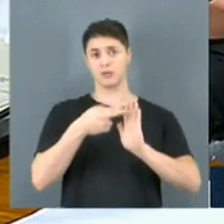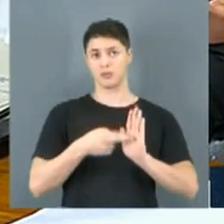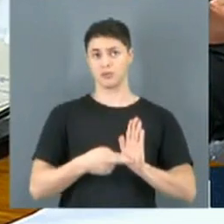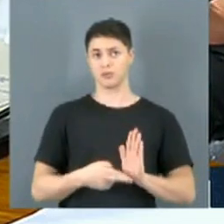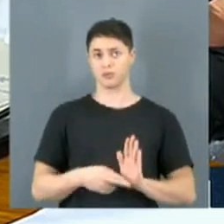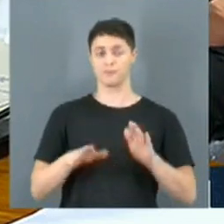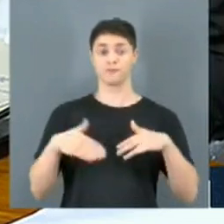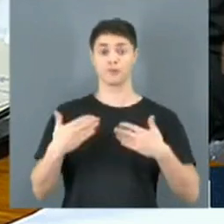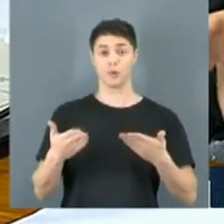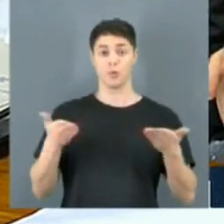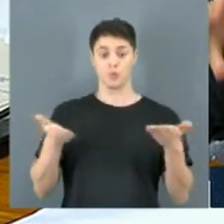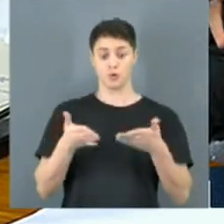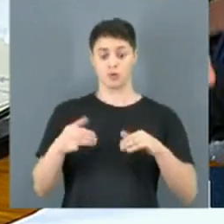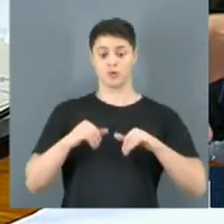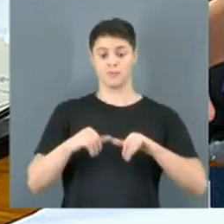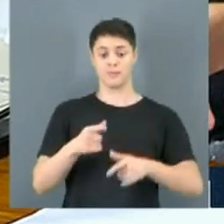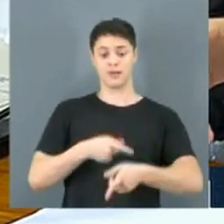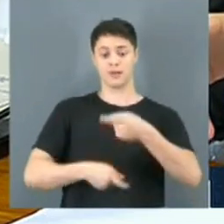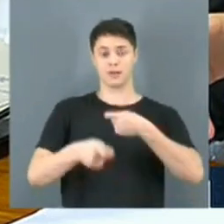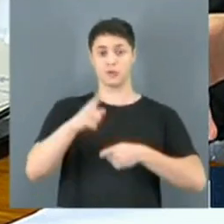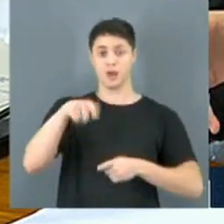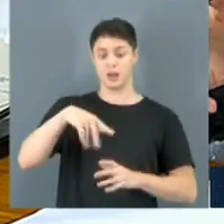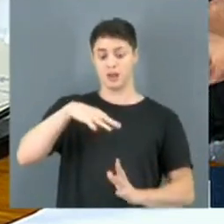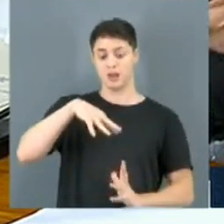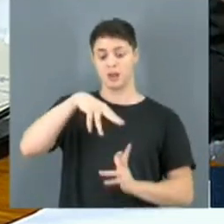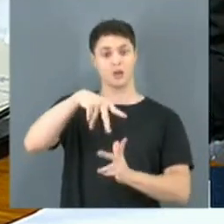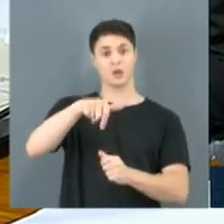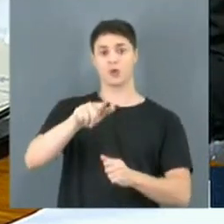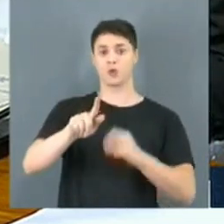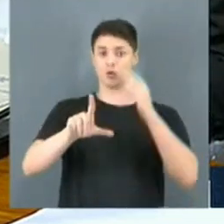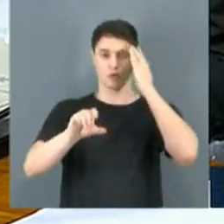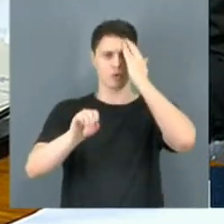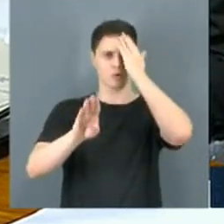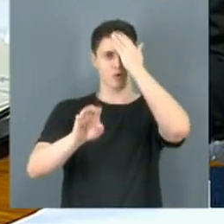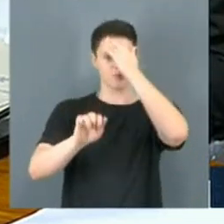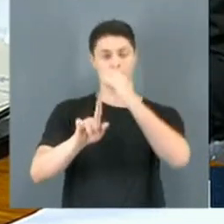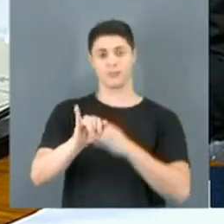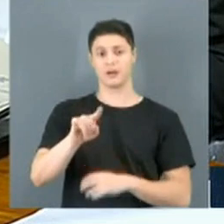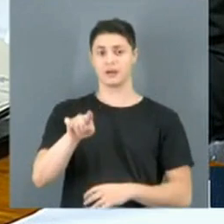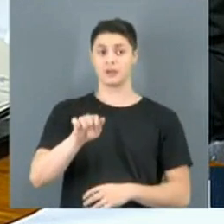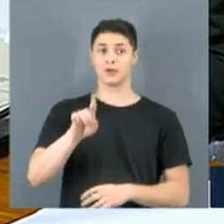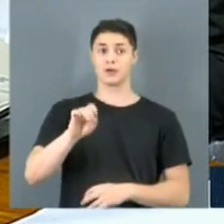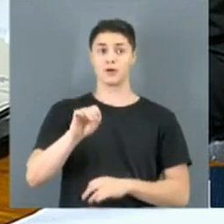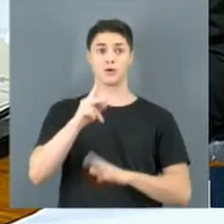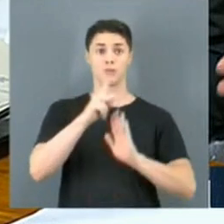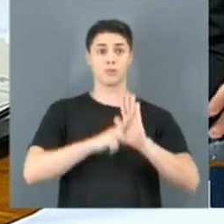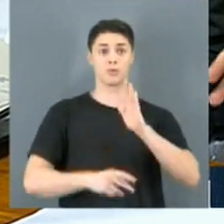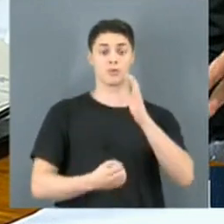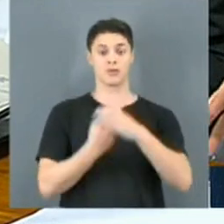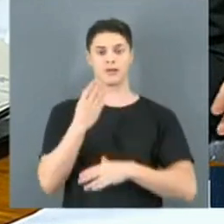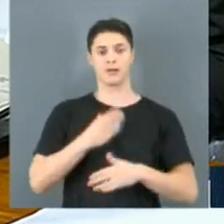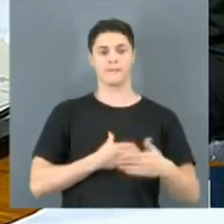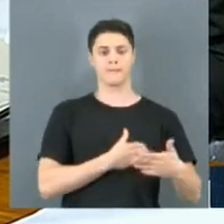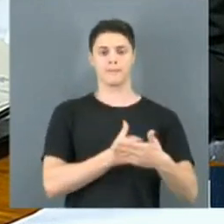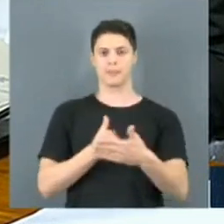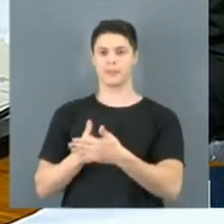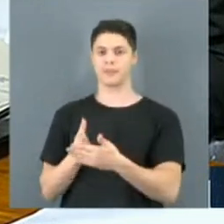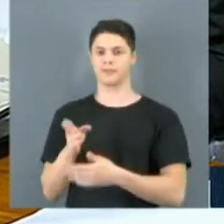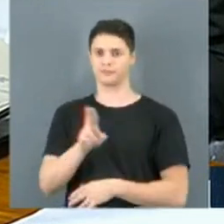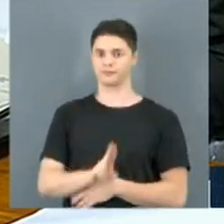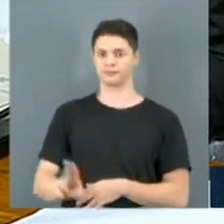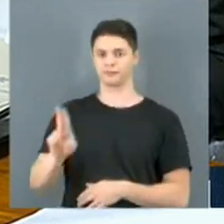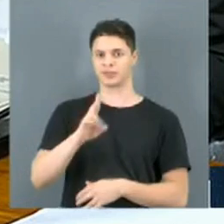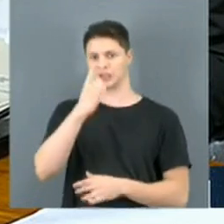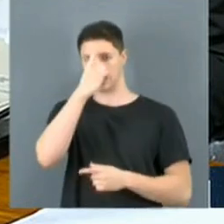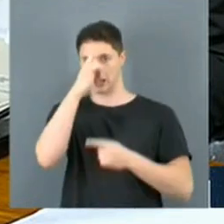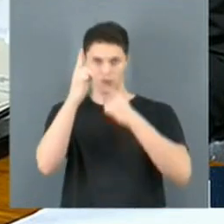mercado globalizado, o mercado de IA é globalizado. E o projeto nada mais faz do que cria barreiras que serão aplicadas só para a